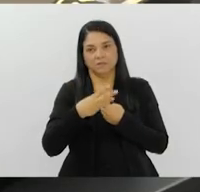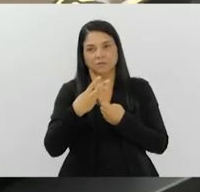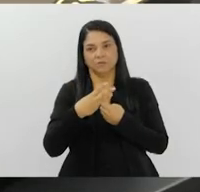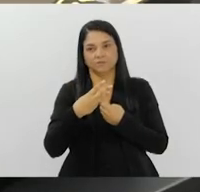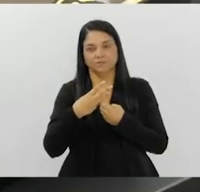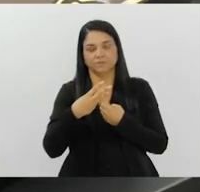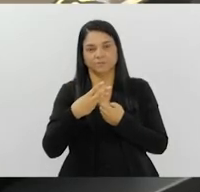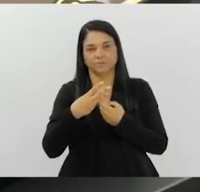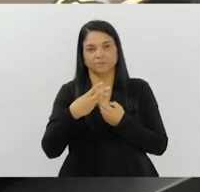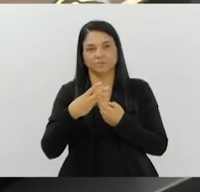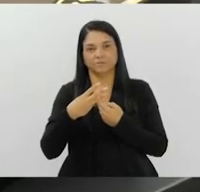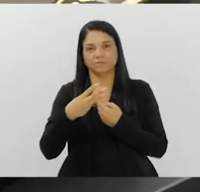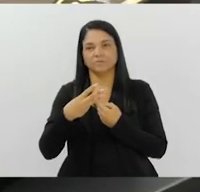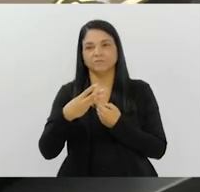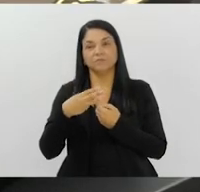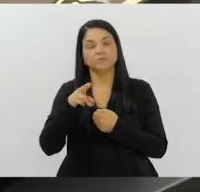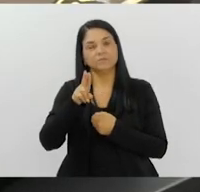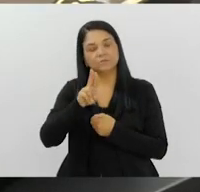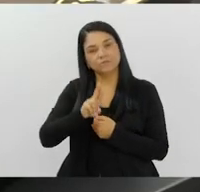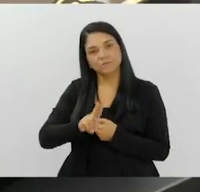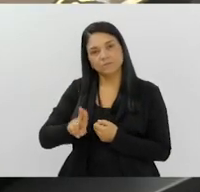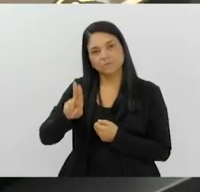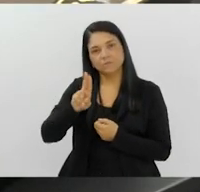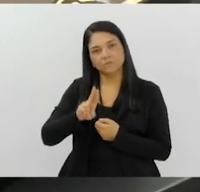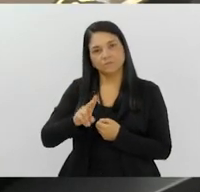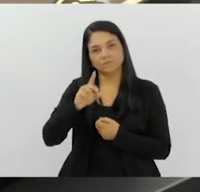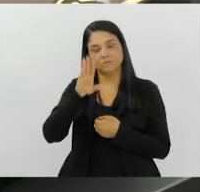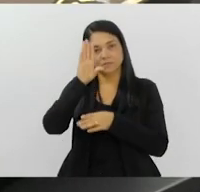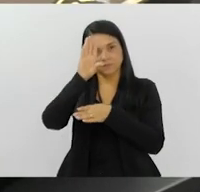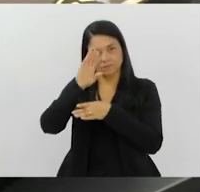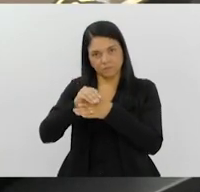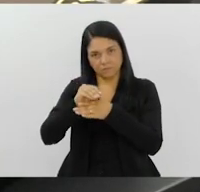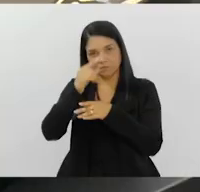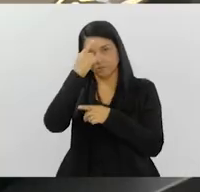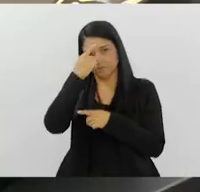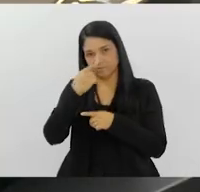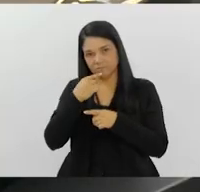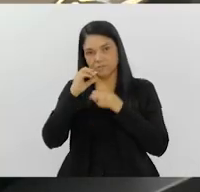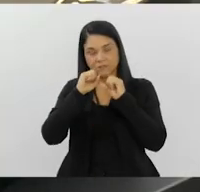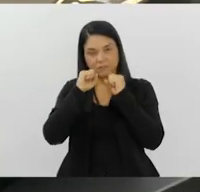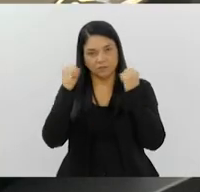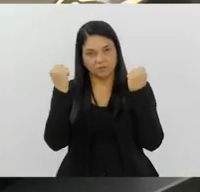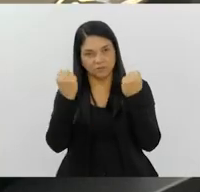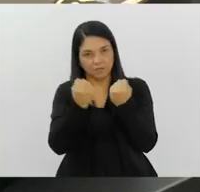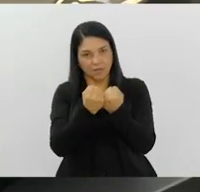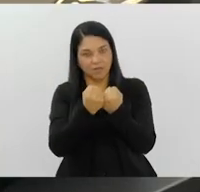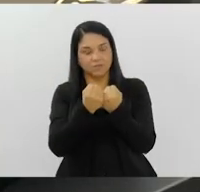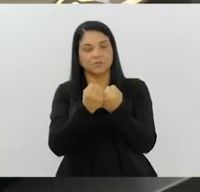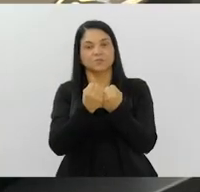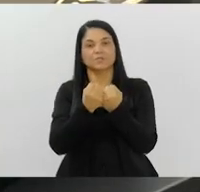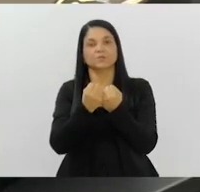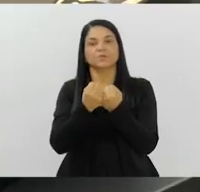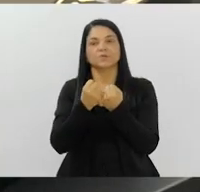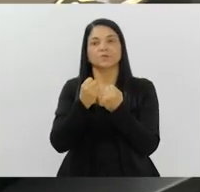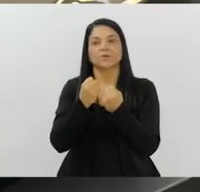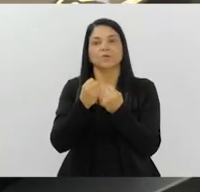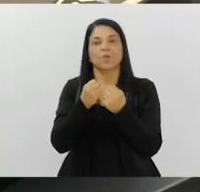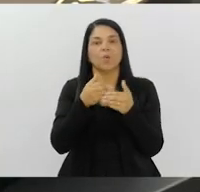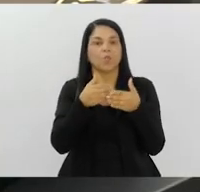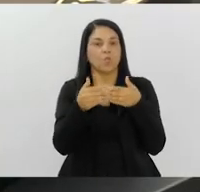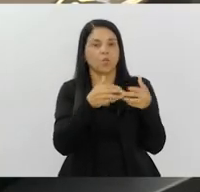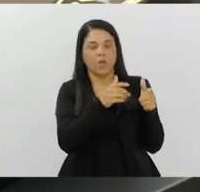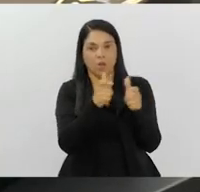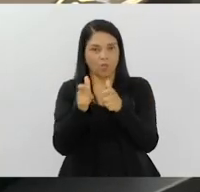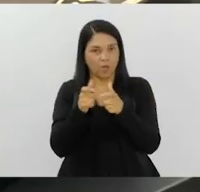que quando for utilizarem né o reconhecimento facial em estádios Arena centro comercial Ou qualquer outro local